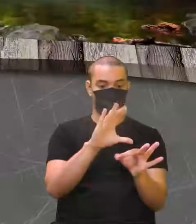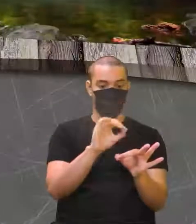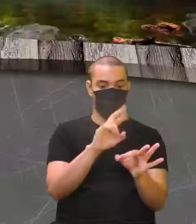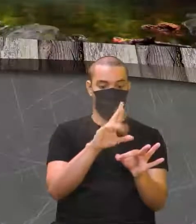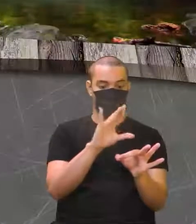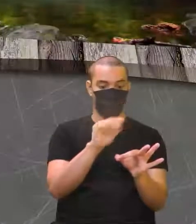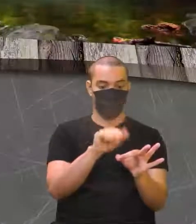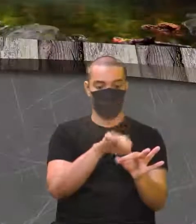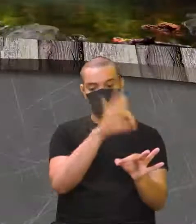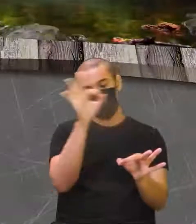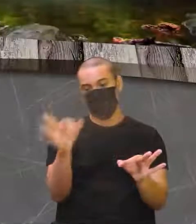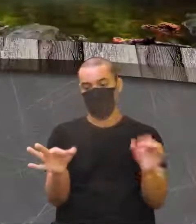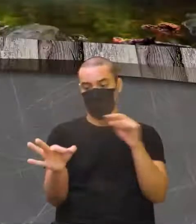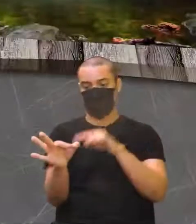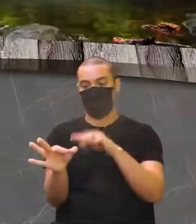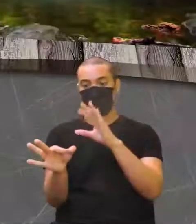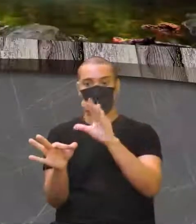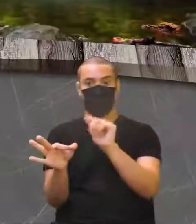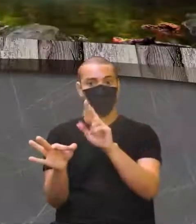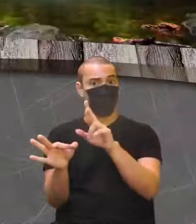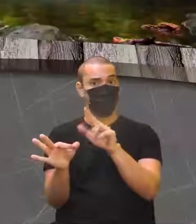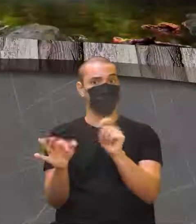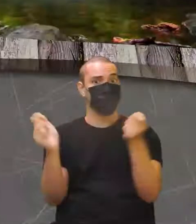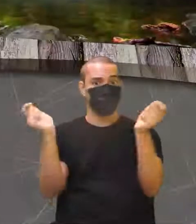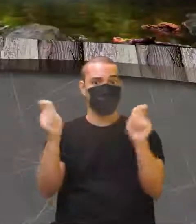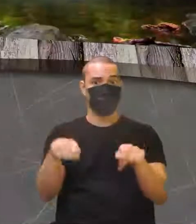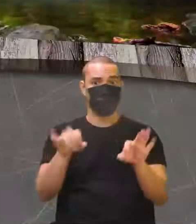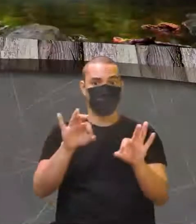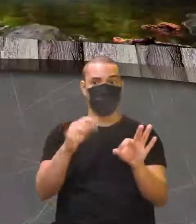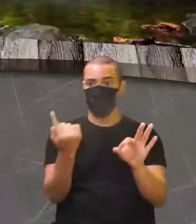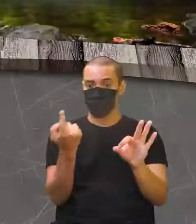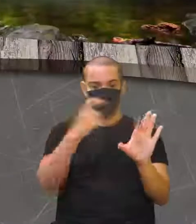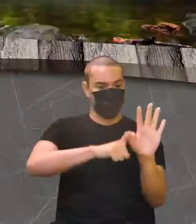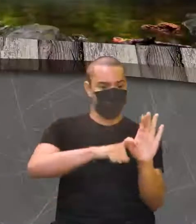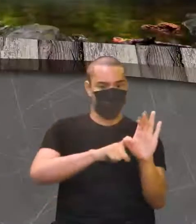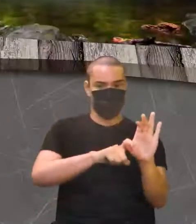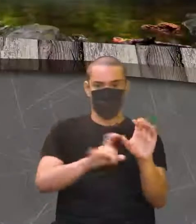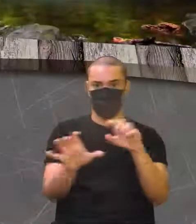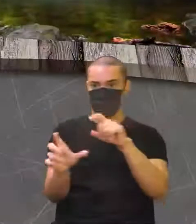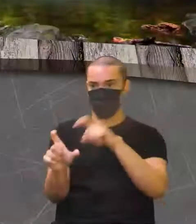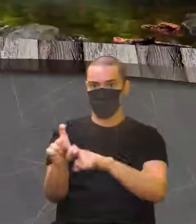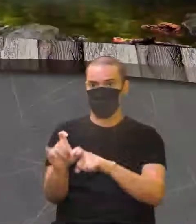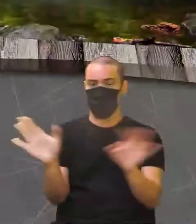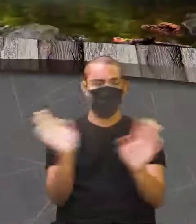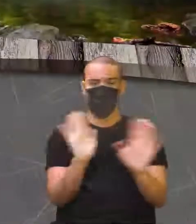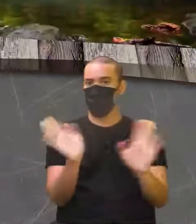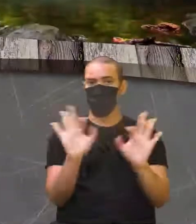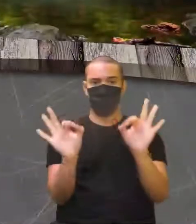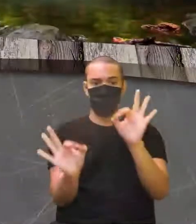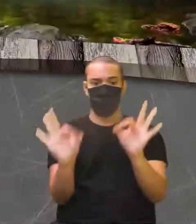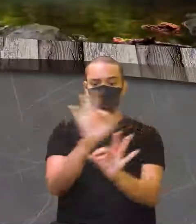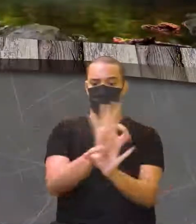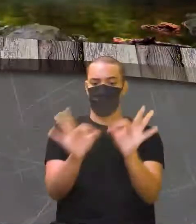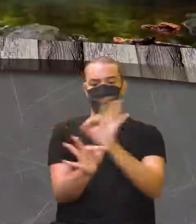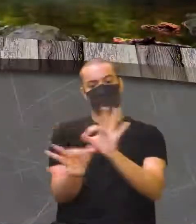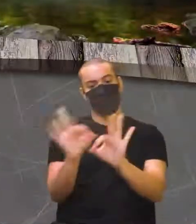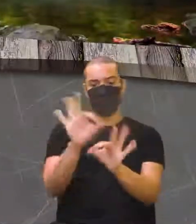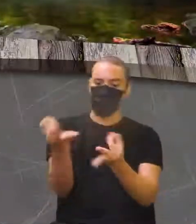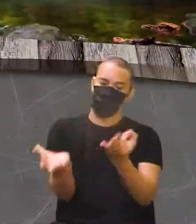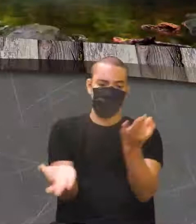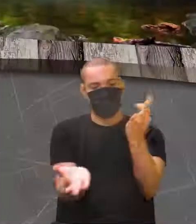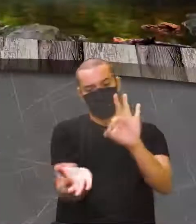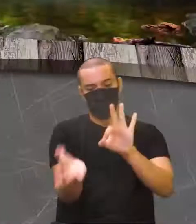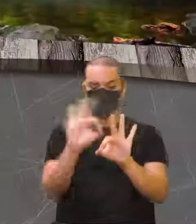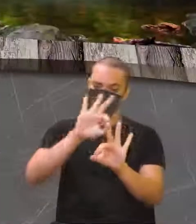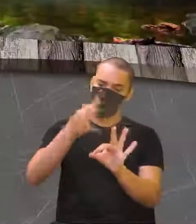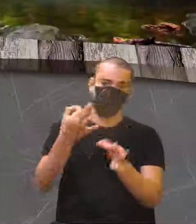com o fato de dar coroa ao cara na outra. Uma não depende da outra. Só uma moeda, para dar cara, não pode